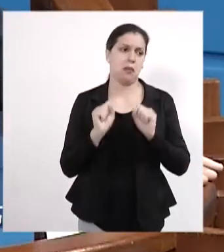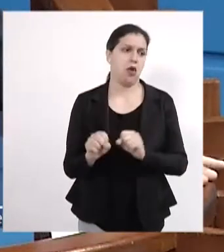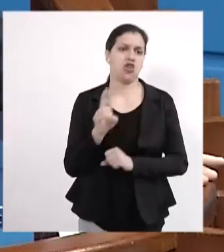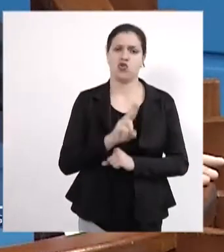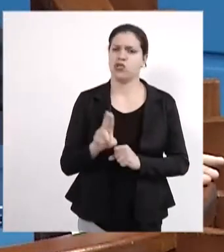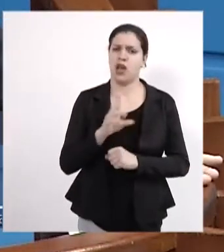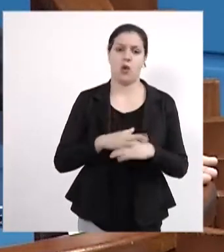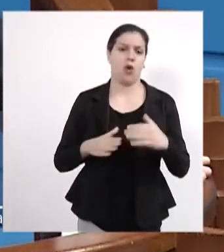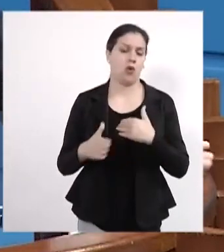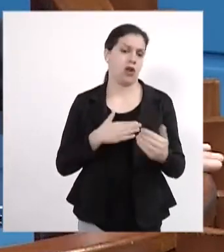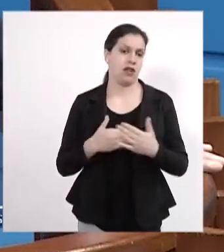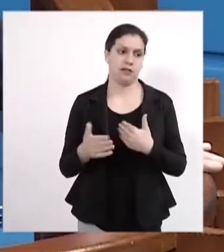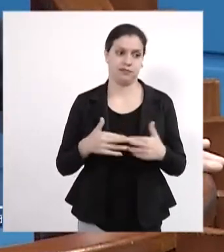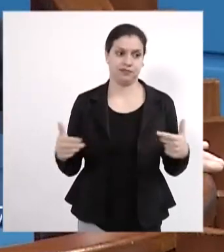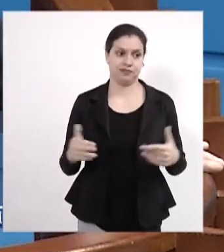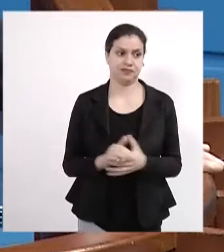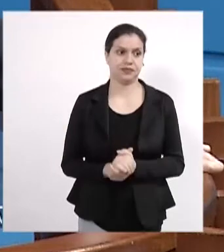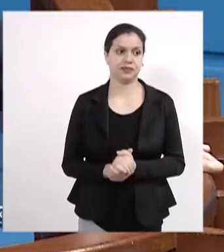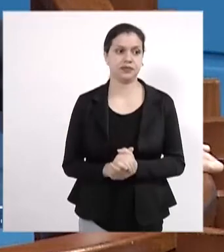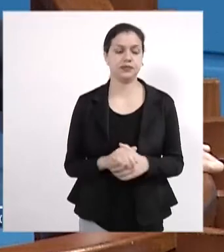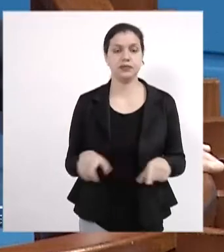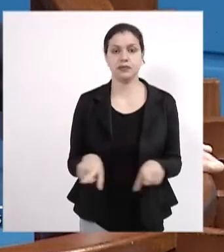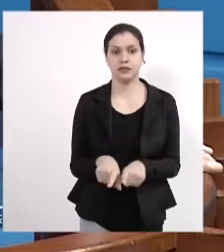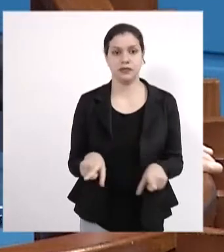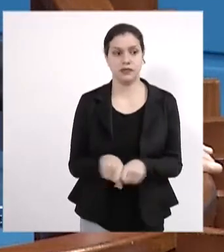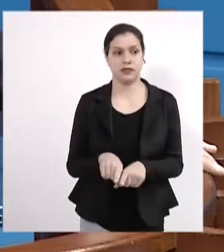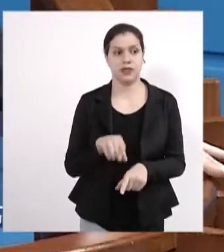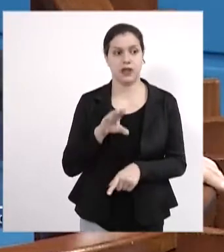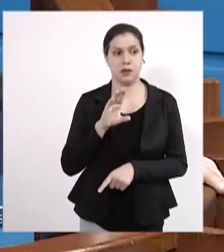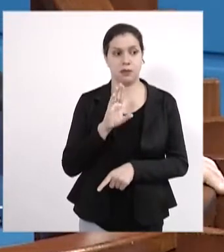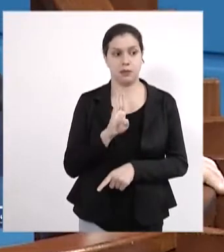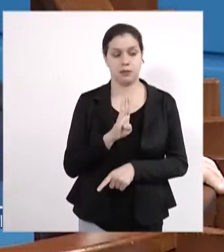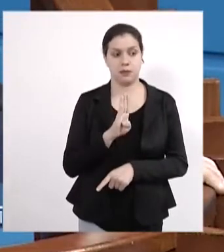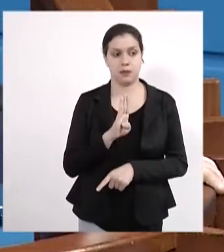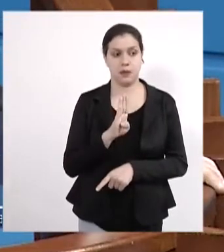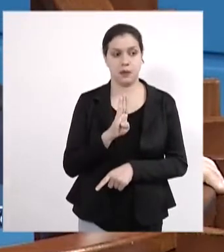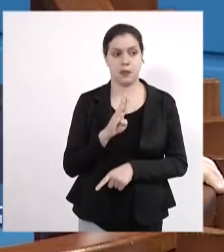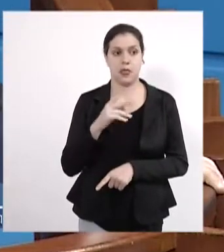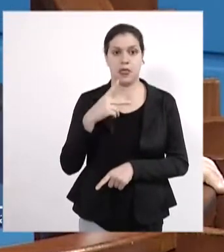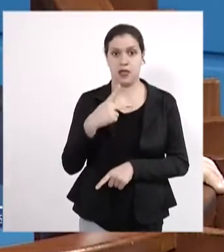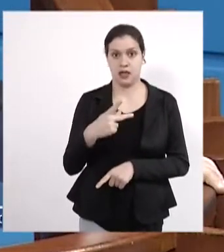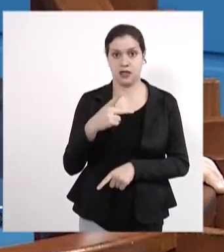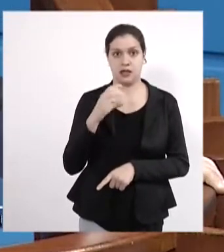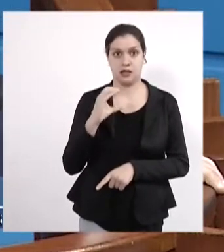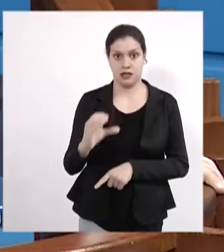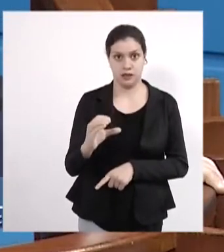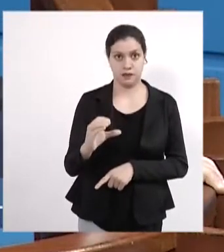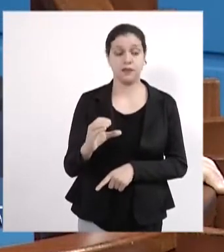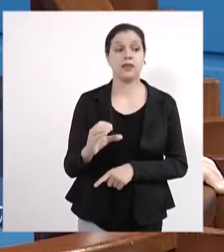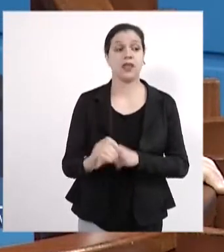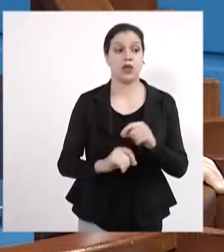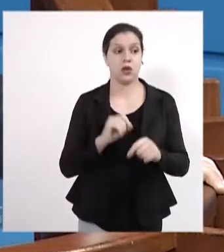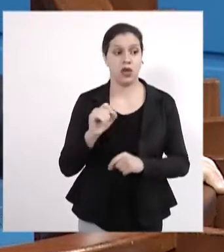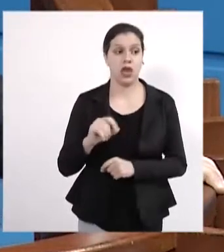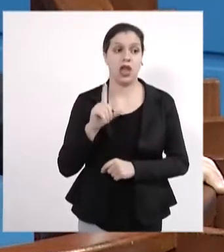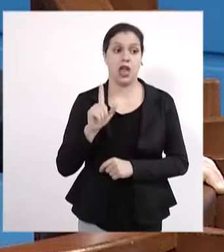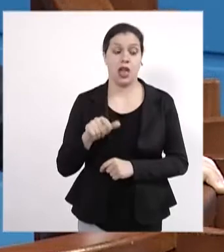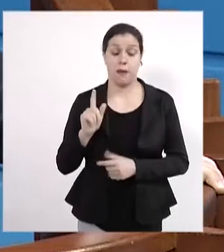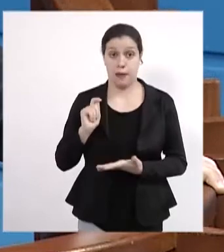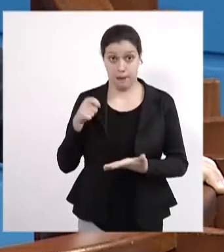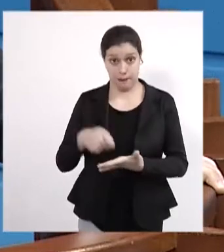O benefício de prestação continuada, que é aquele benefício que vai pagar o